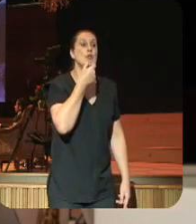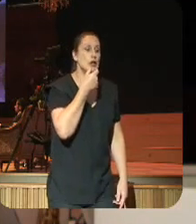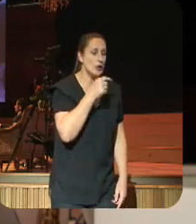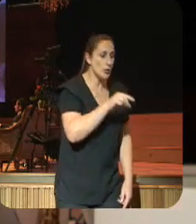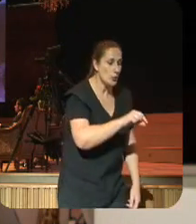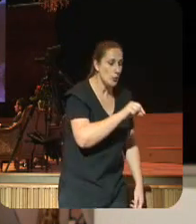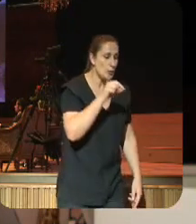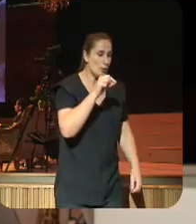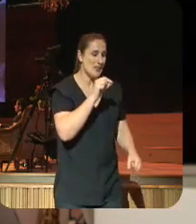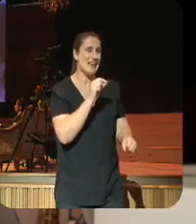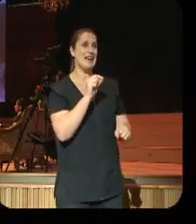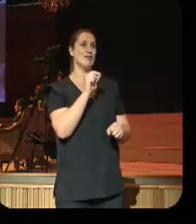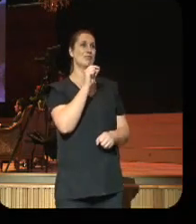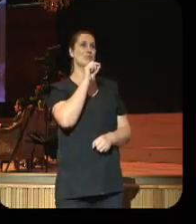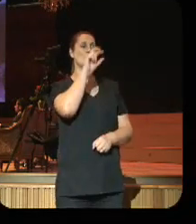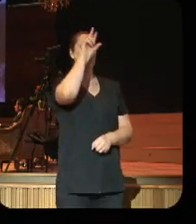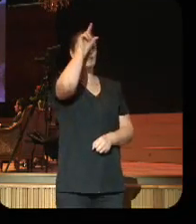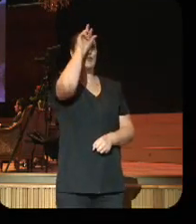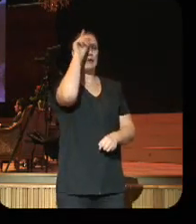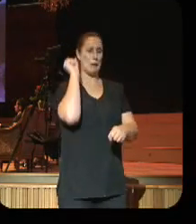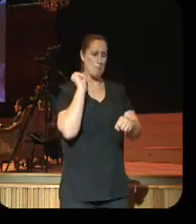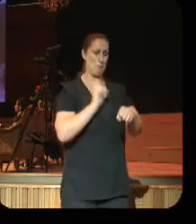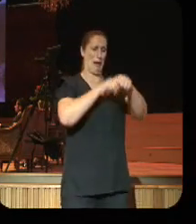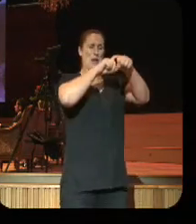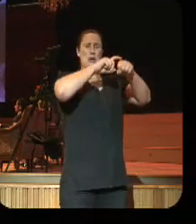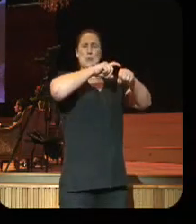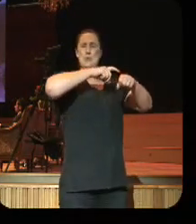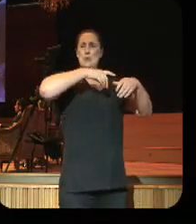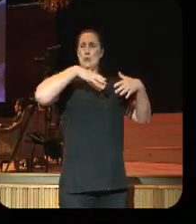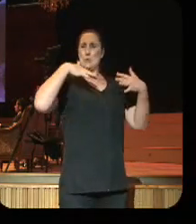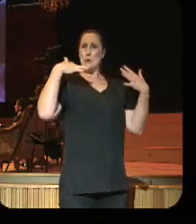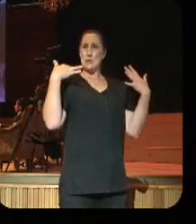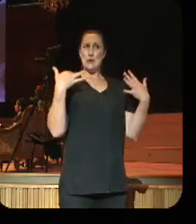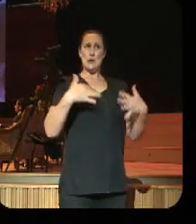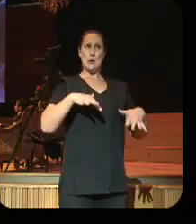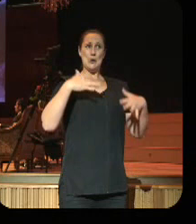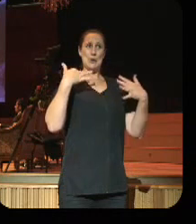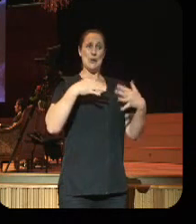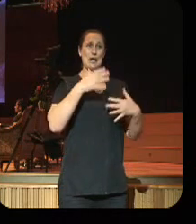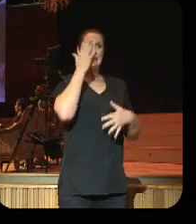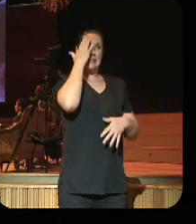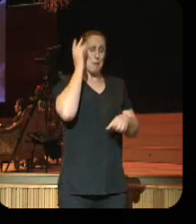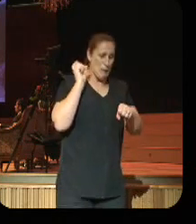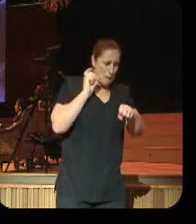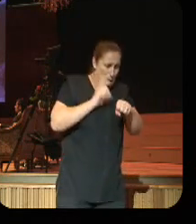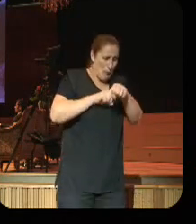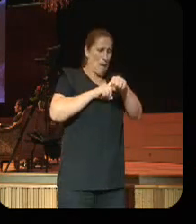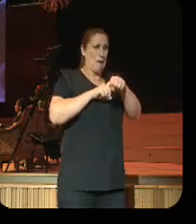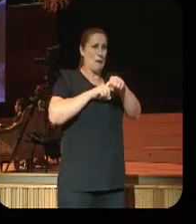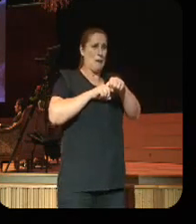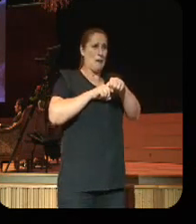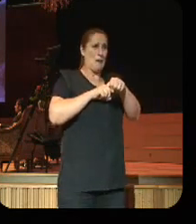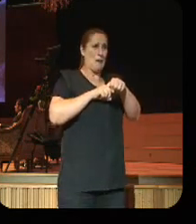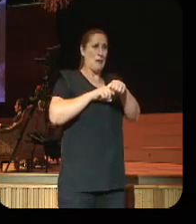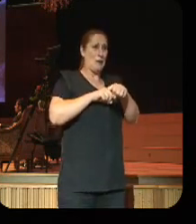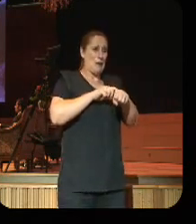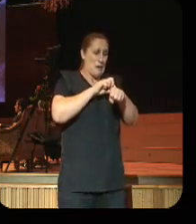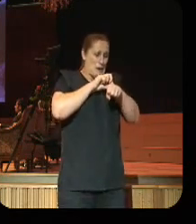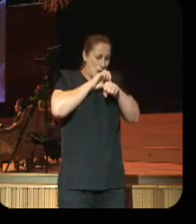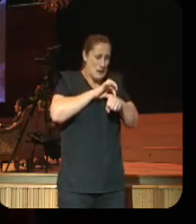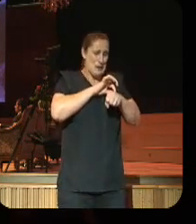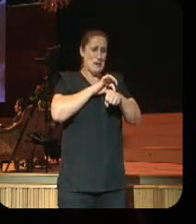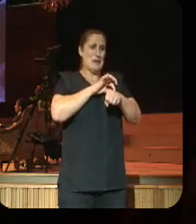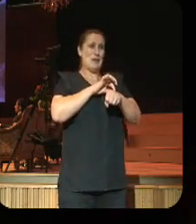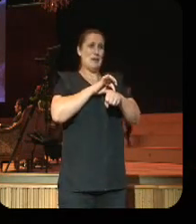uma ferroada muito grande. E o pior é que aquela formiga é aquela que gruda, ela dá aquela picada e gruda,